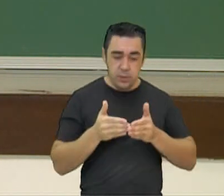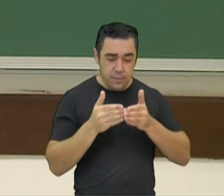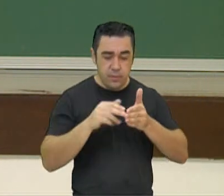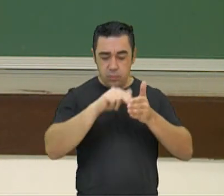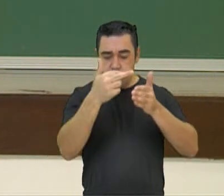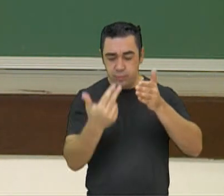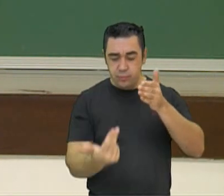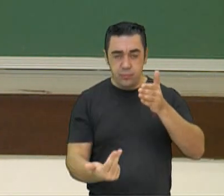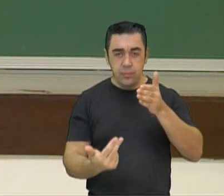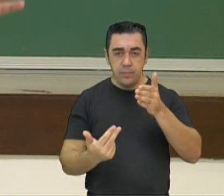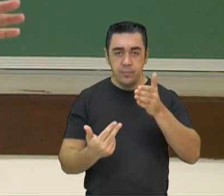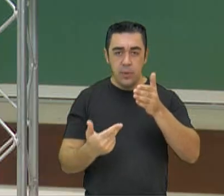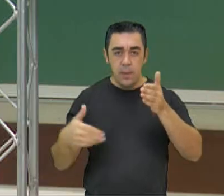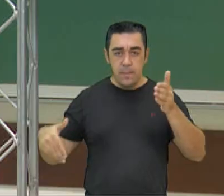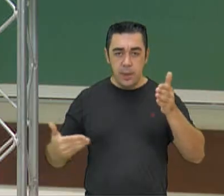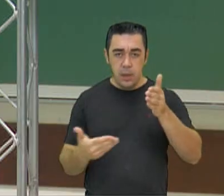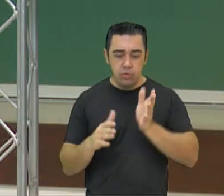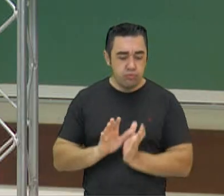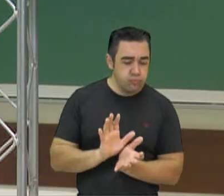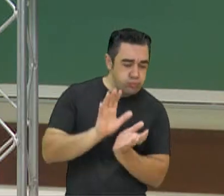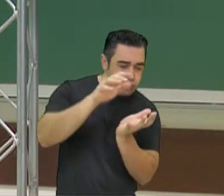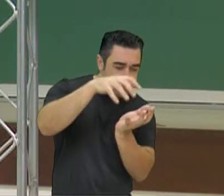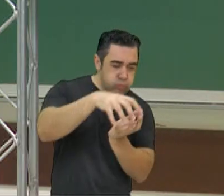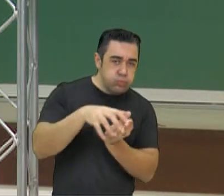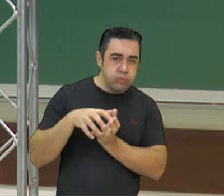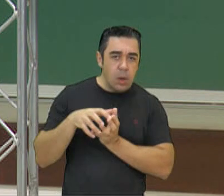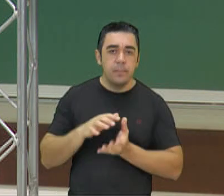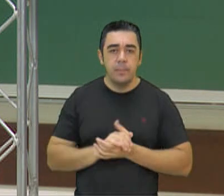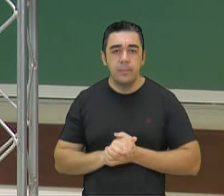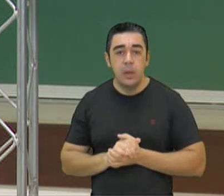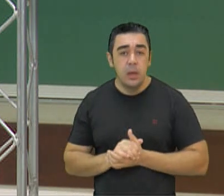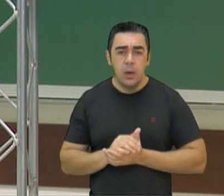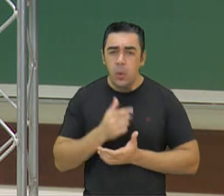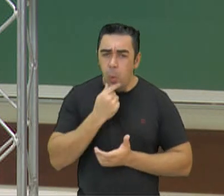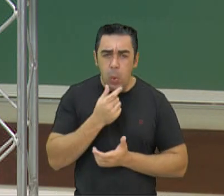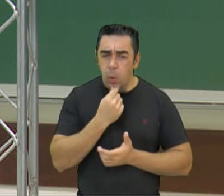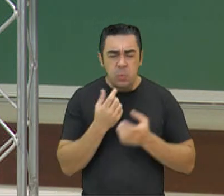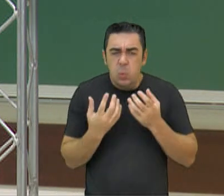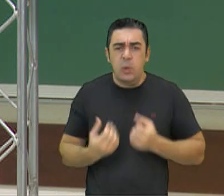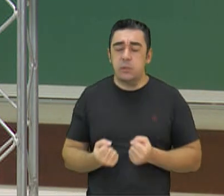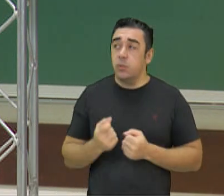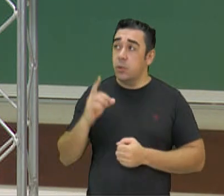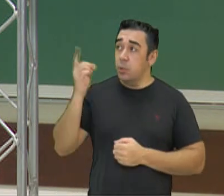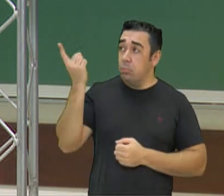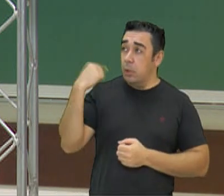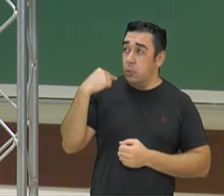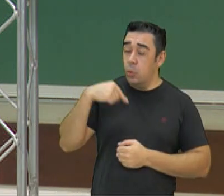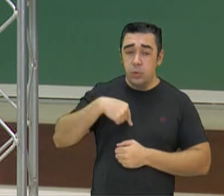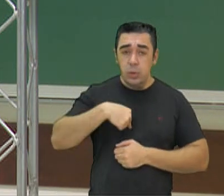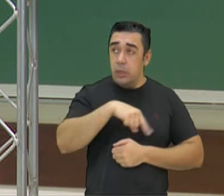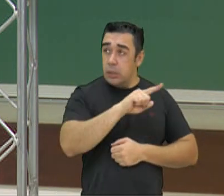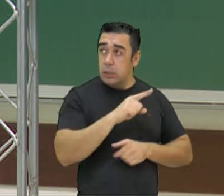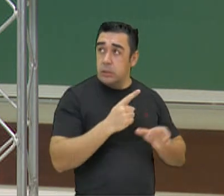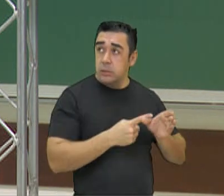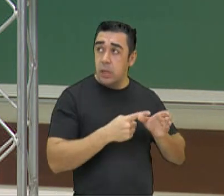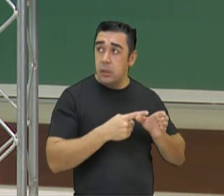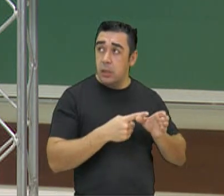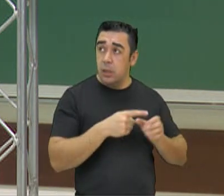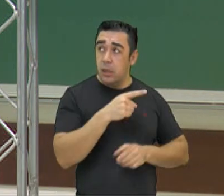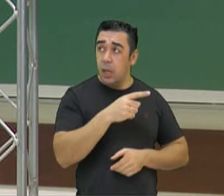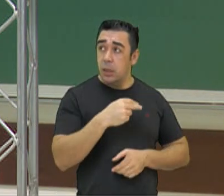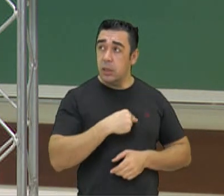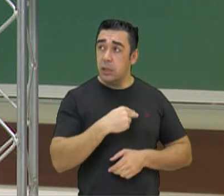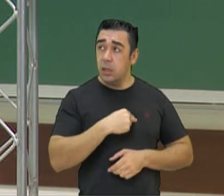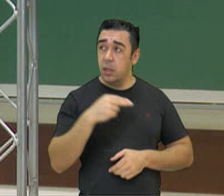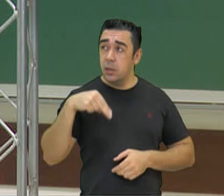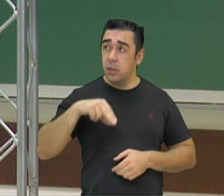ele negou o chamado, é uma passagem bíblica, negou o chamado de Deus, ele não queria ir numa certa cidade, jogaram ele